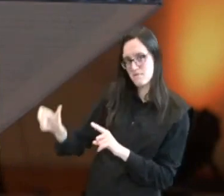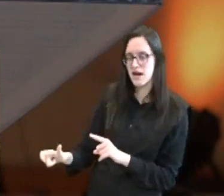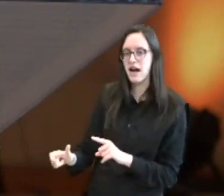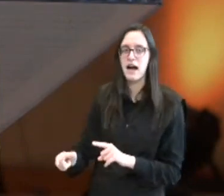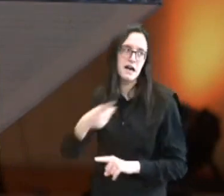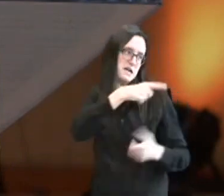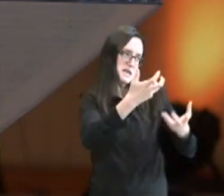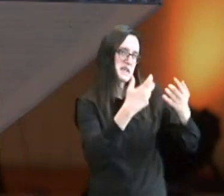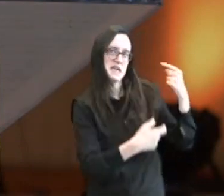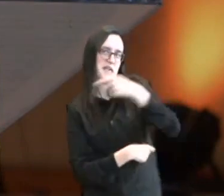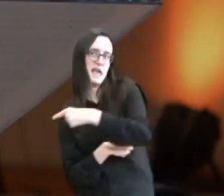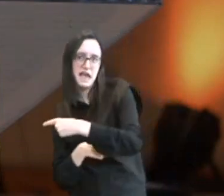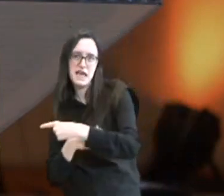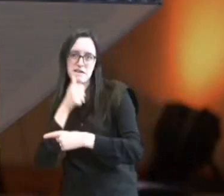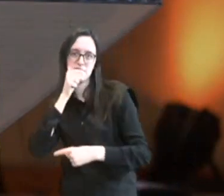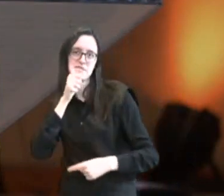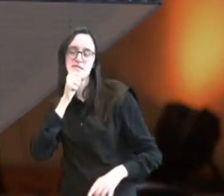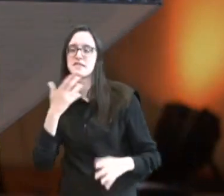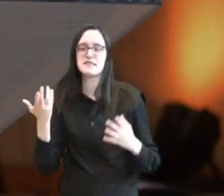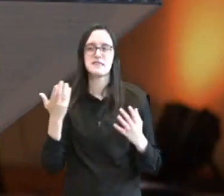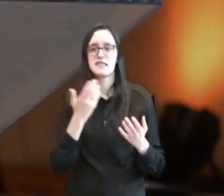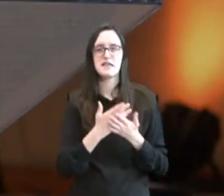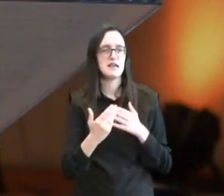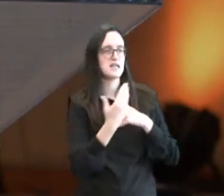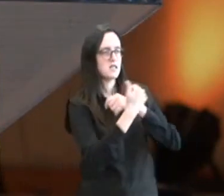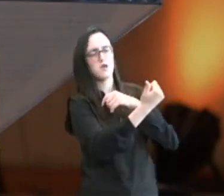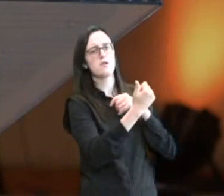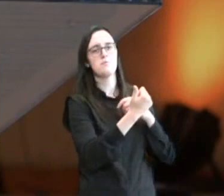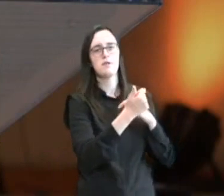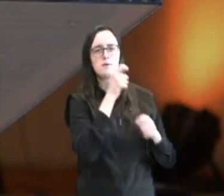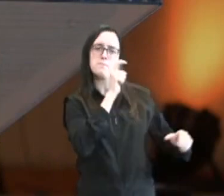e começaram a me chamar de tudo.